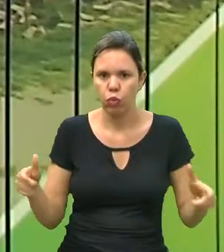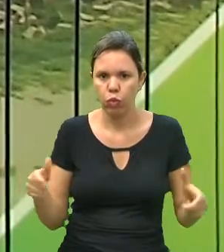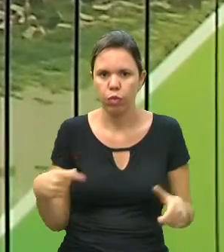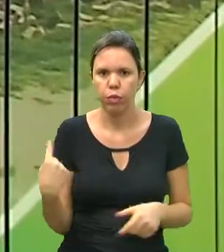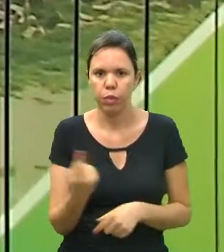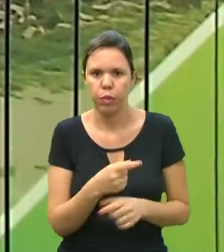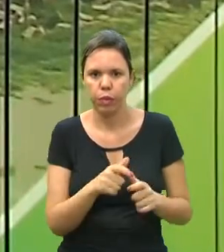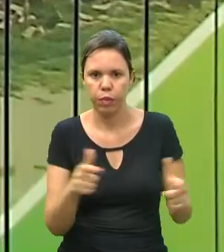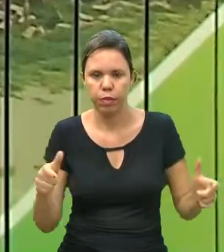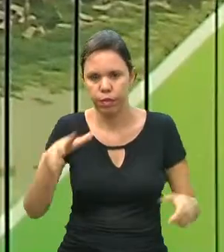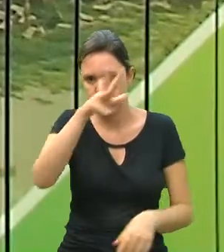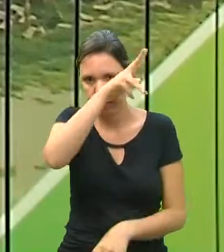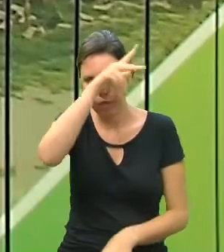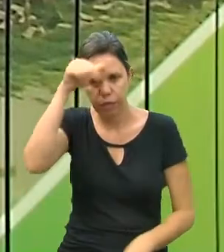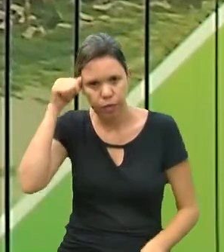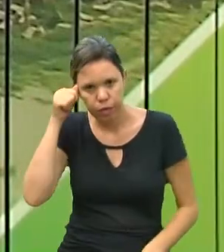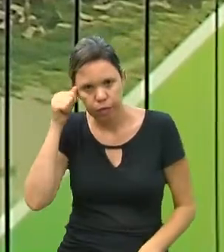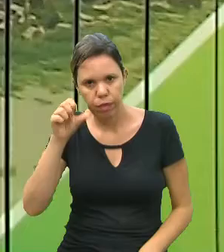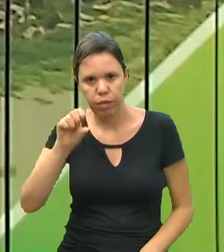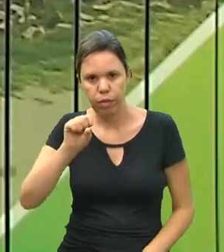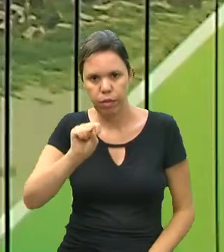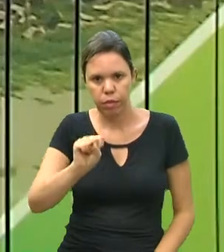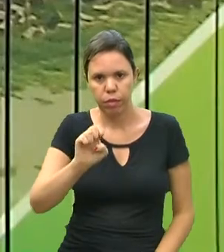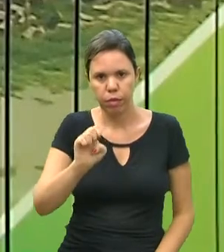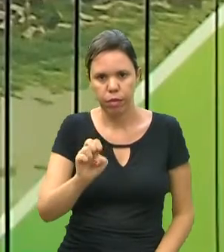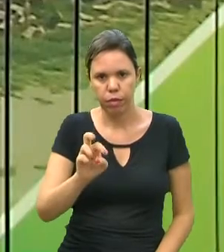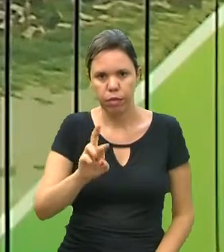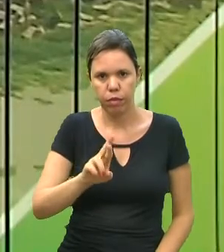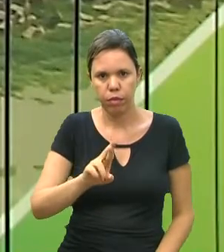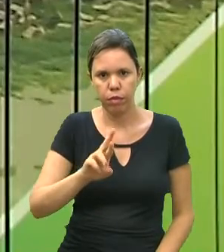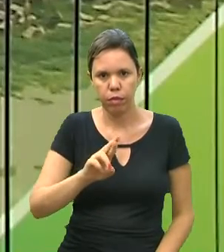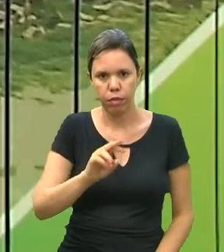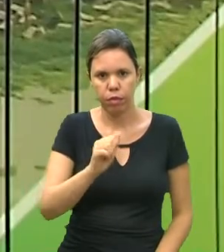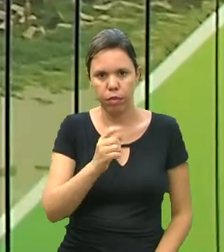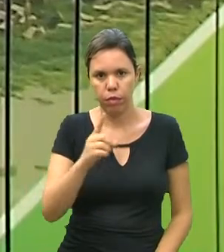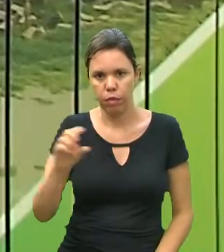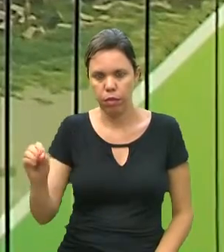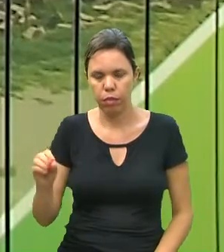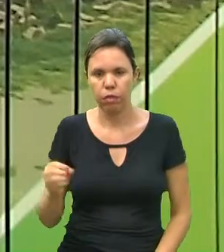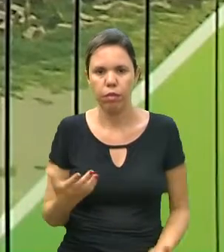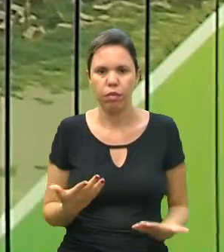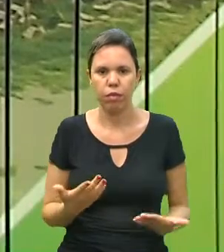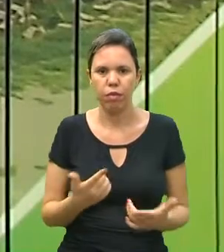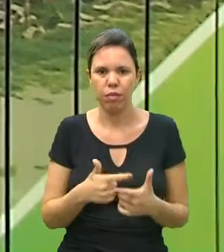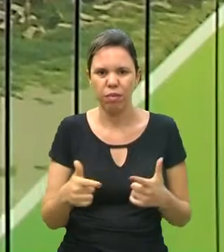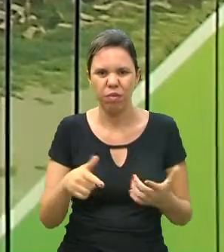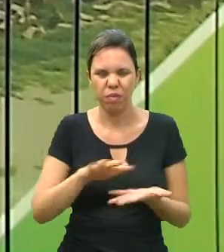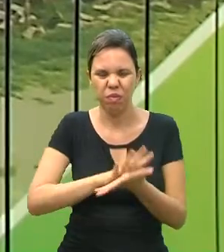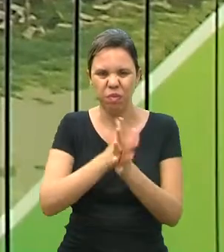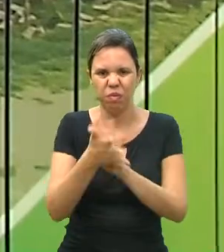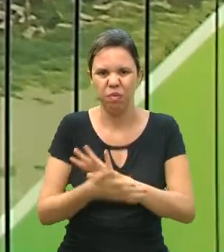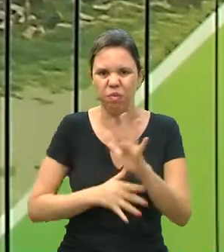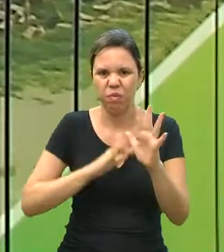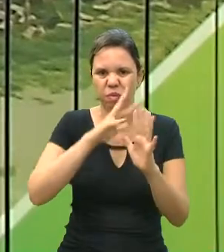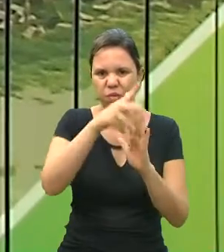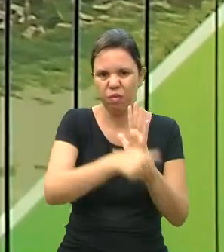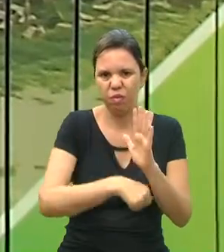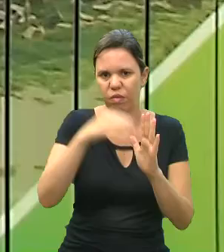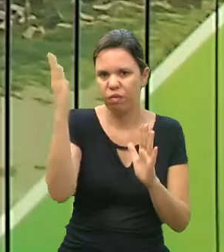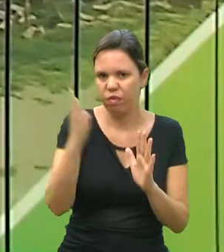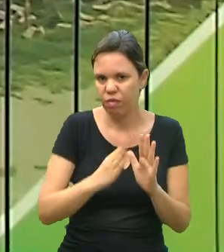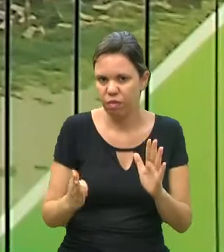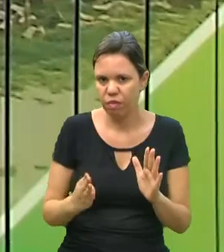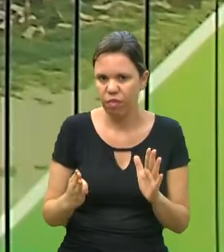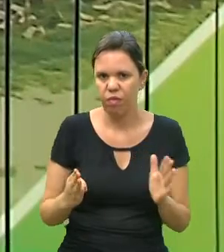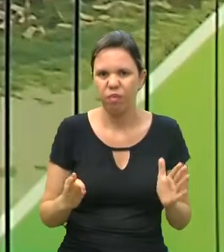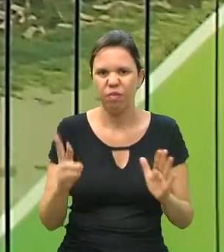maiores riquezas, Amazônia e Cerrado, estão em frentes simultâneas de destruição ambiental e fazendo o